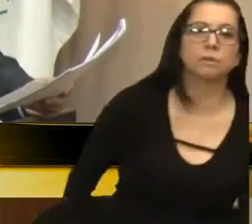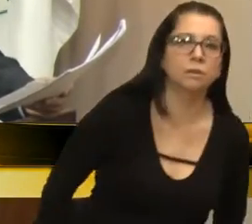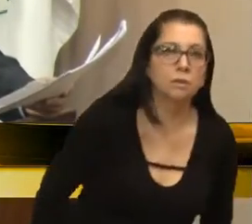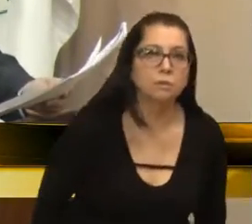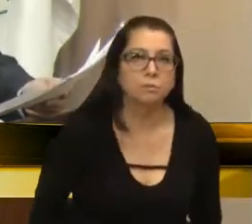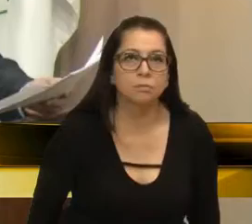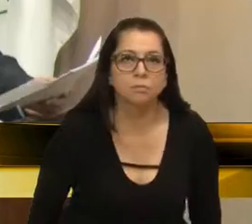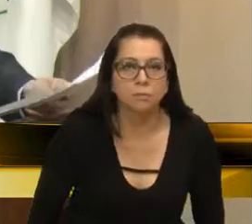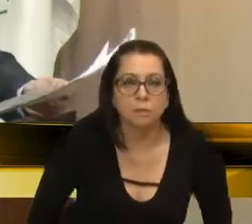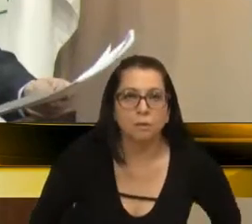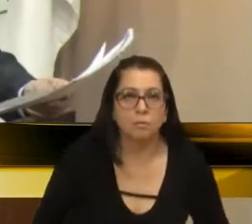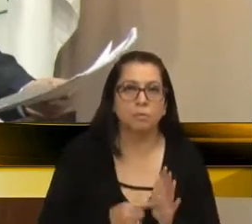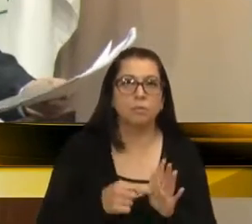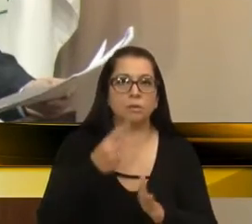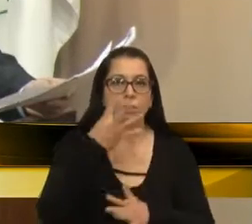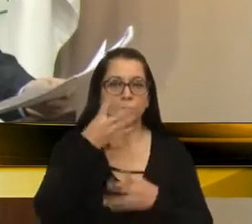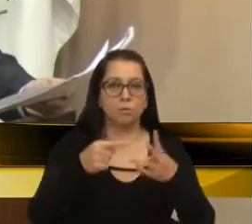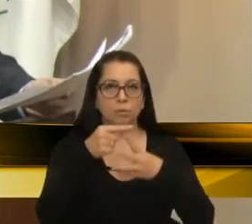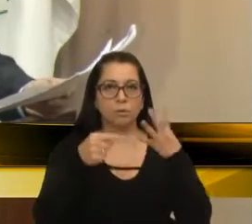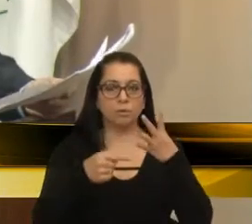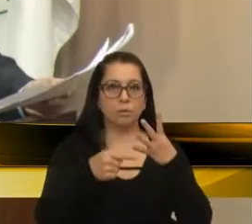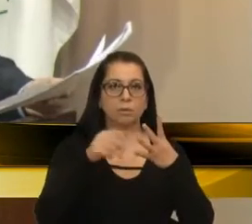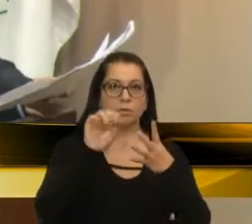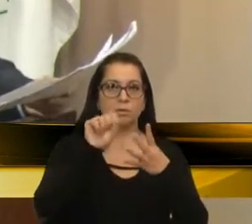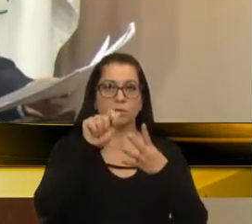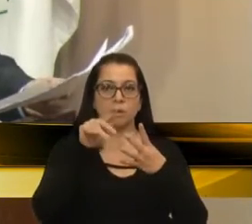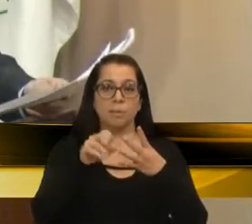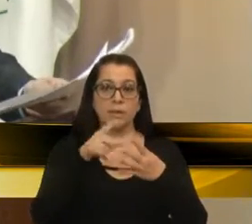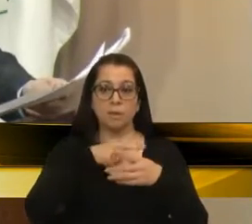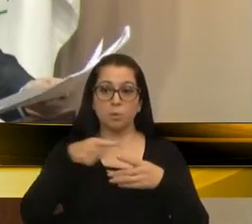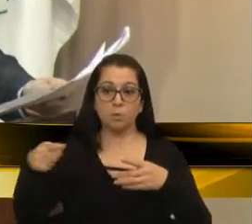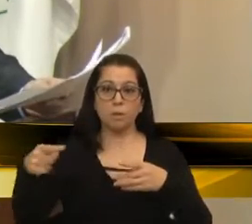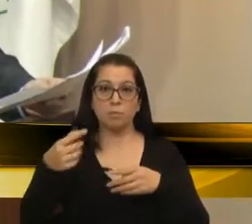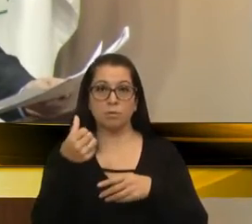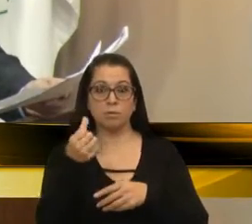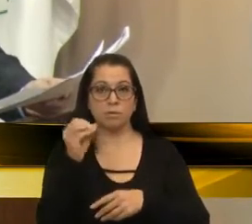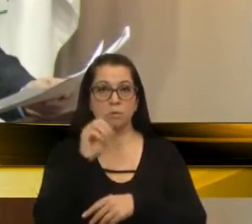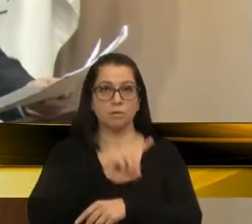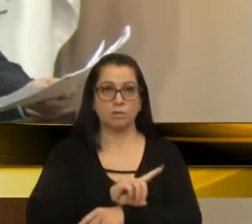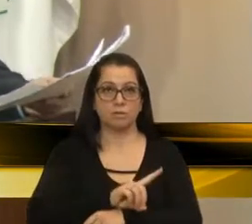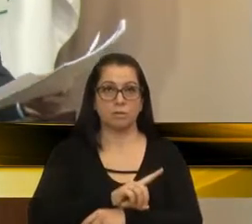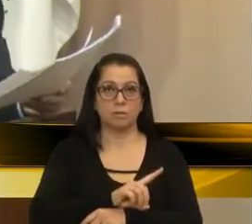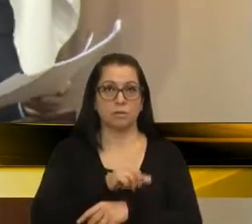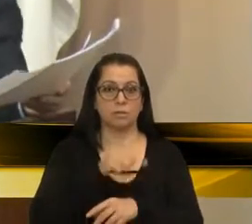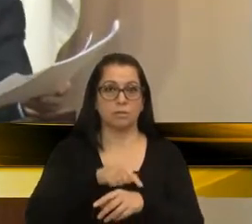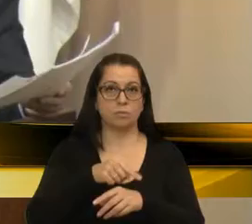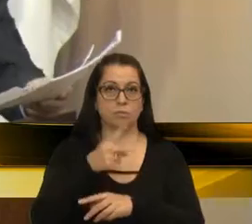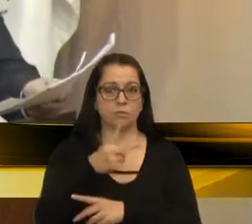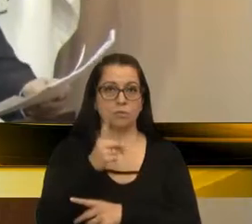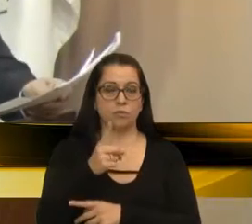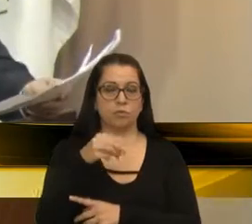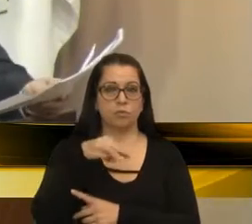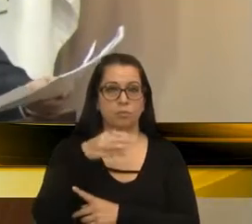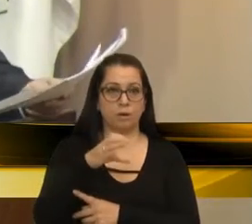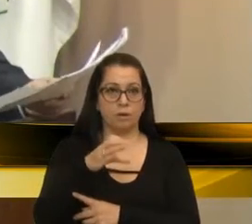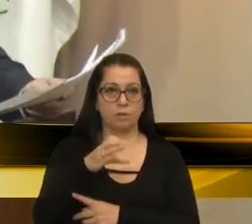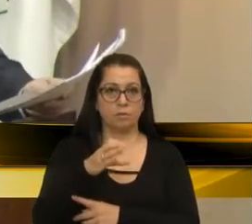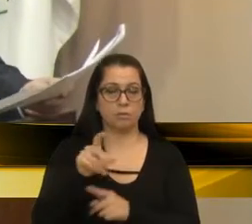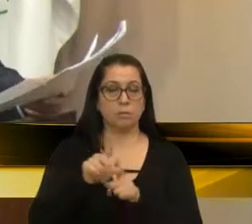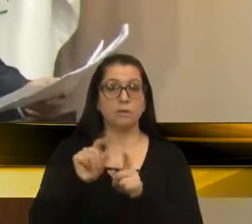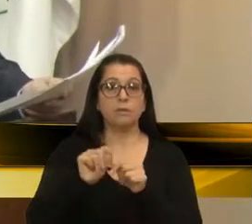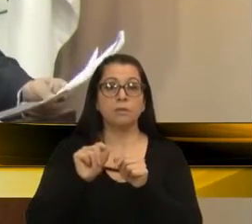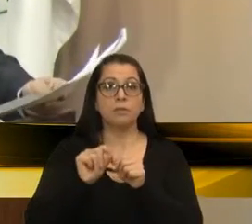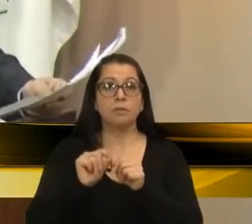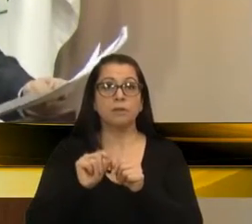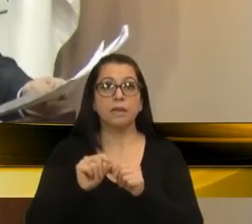itens e ele dá ao SAMAI o prazo de 60 dias, a contar de 21 de março, para que